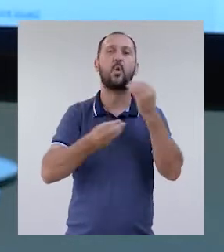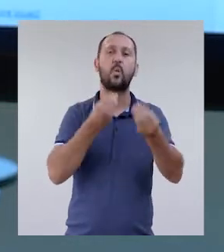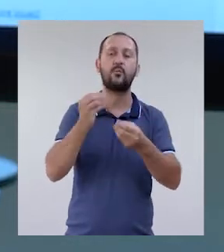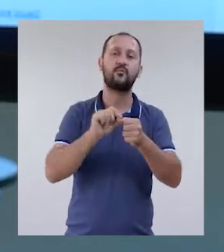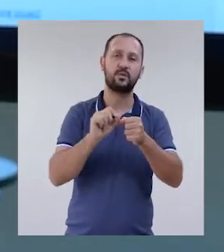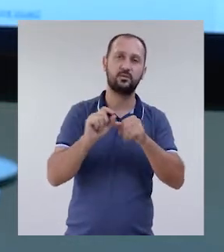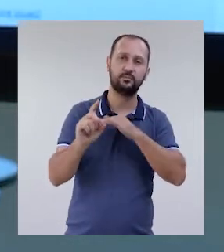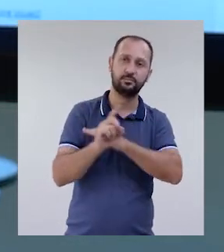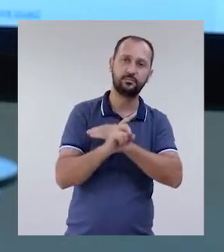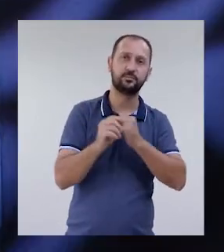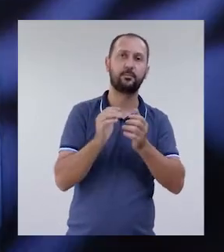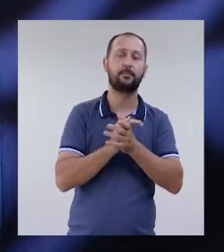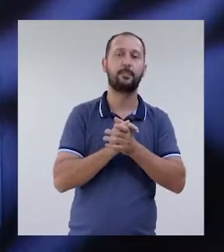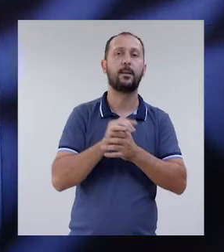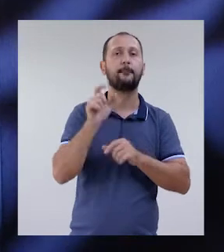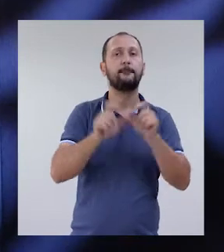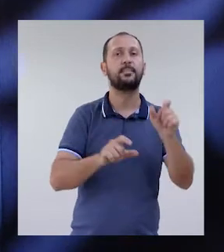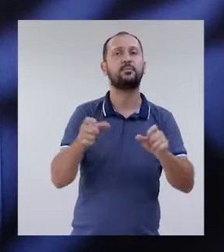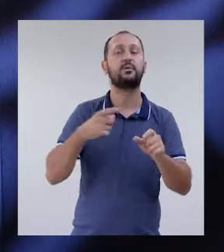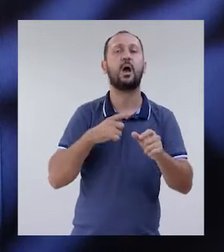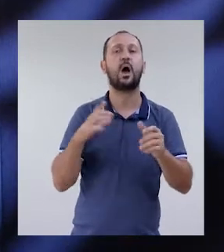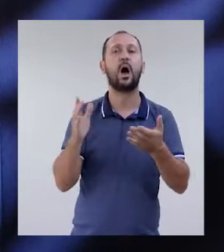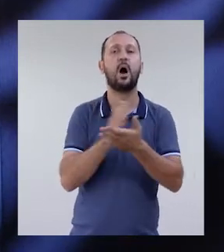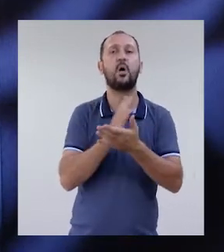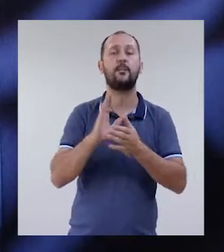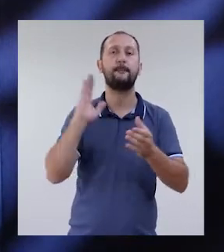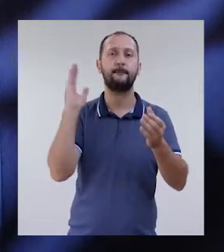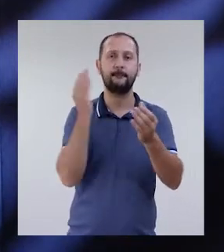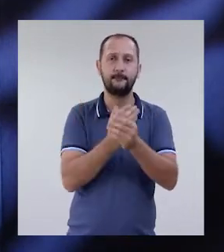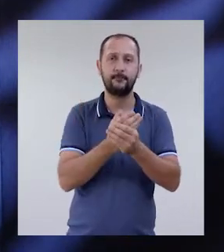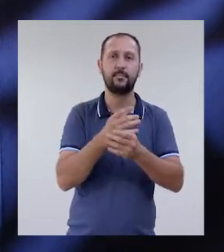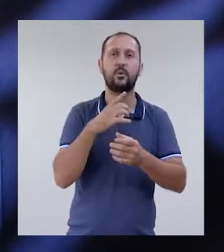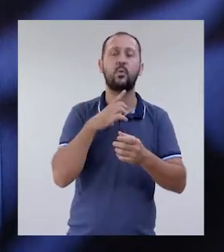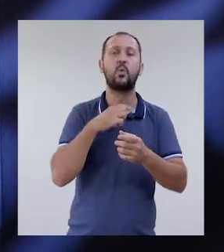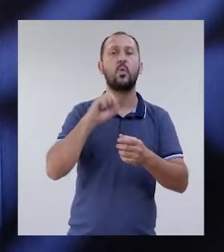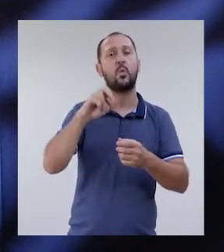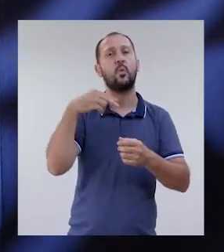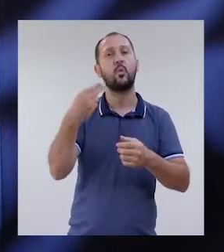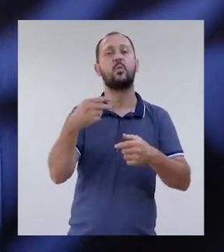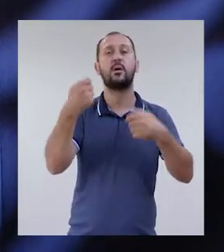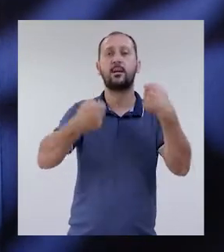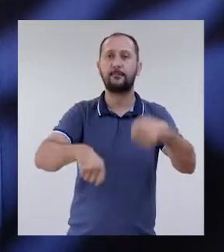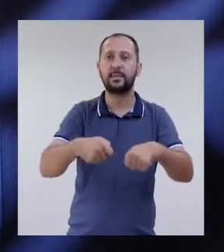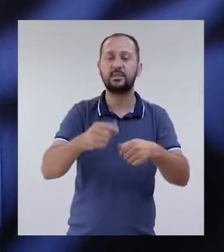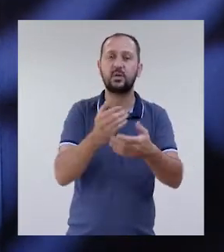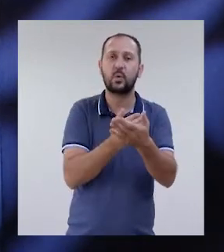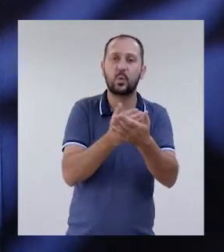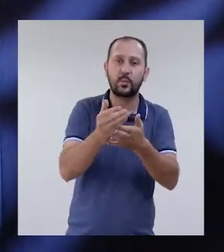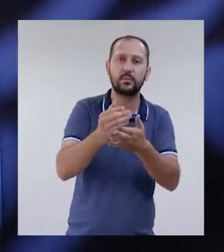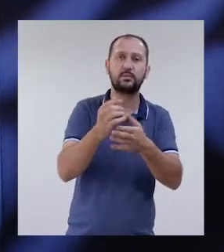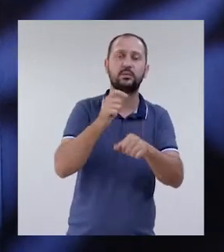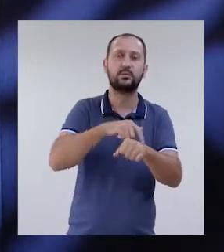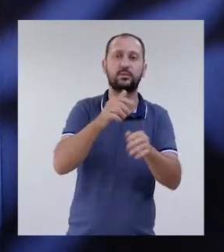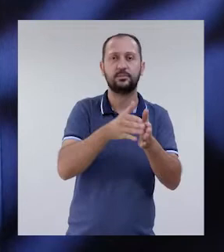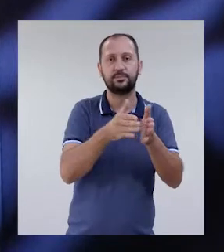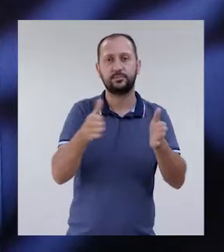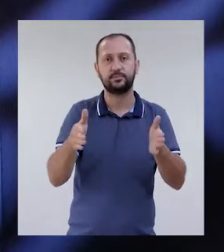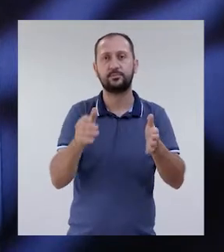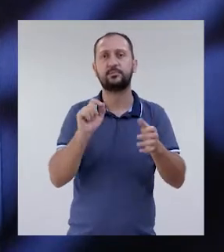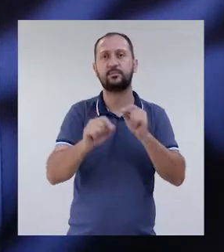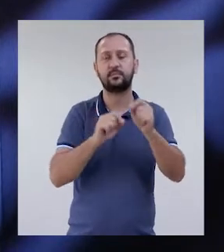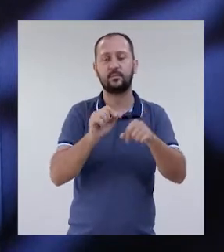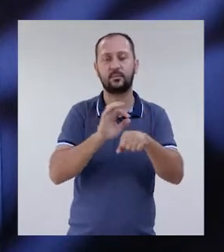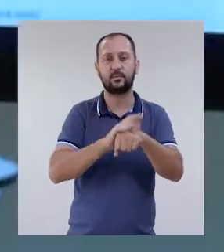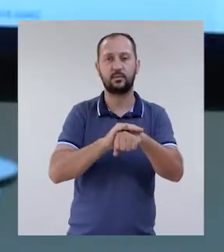sobre como atuar isso, né? E a pessoa que tem algum processo em andamento ou quem precisa iniciar um processo durante